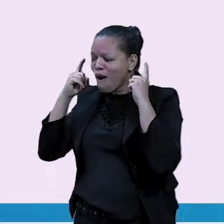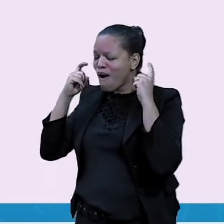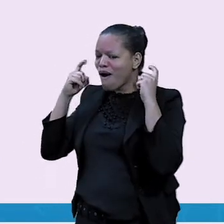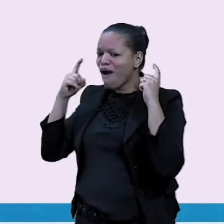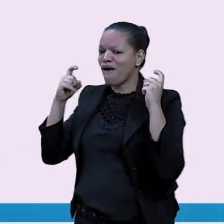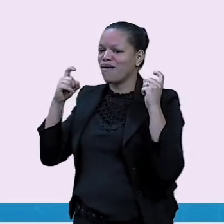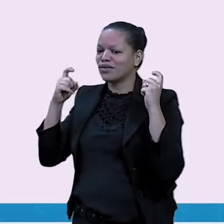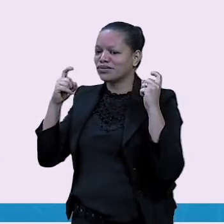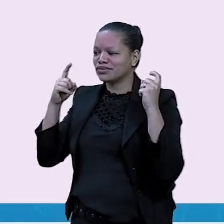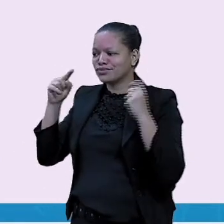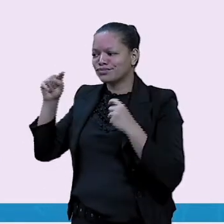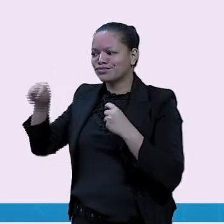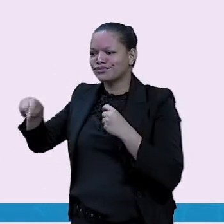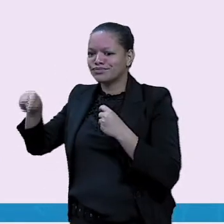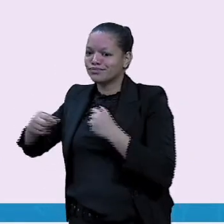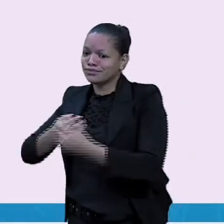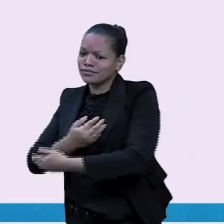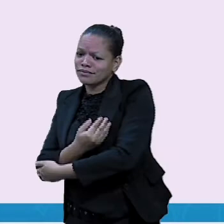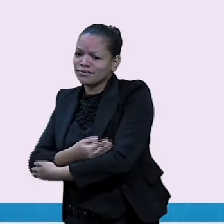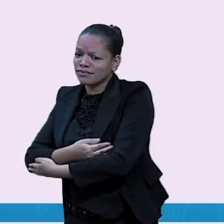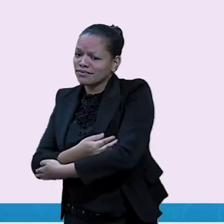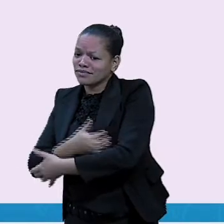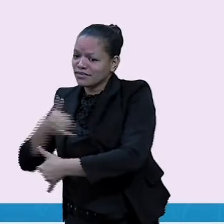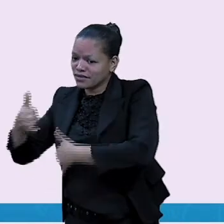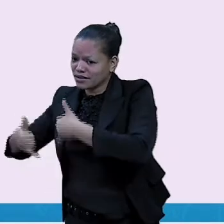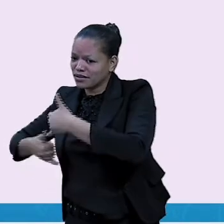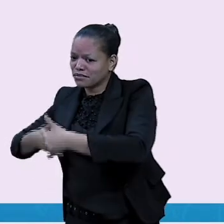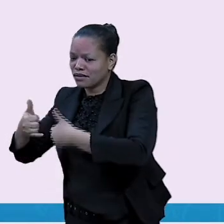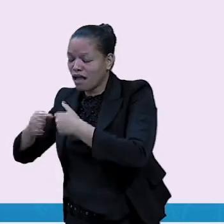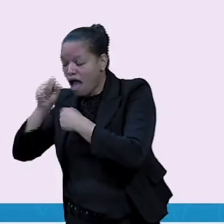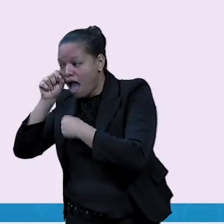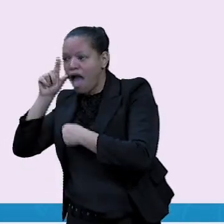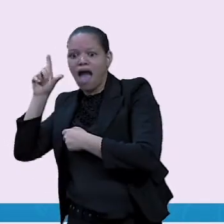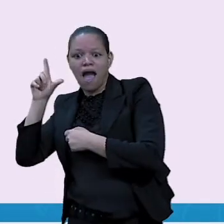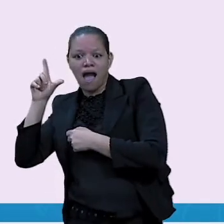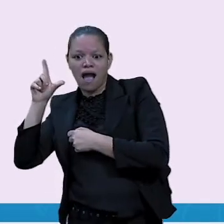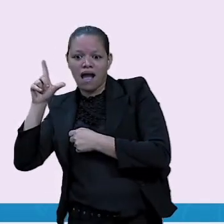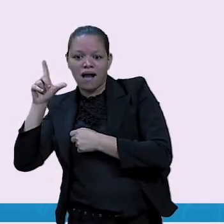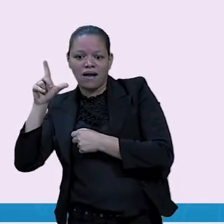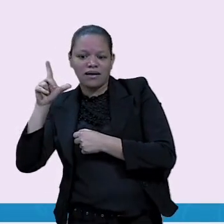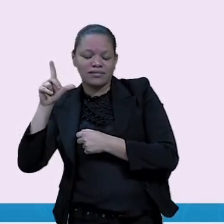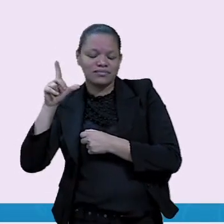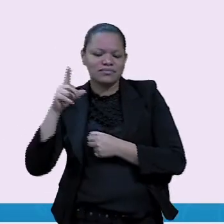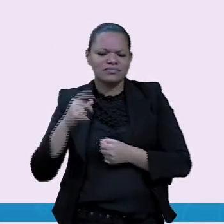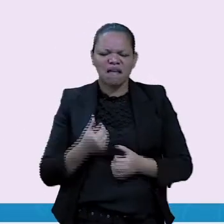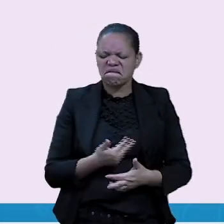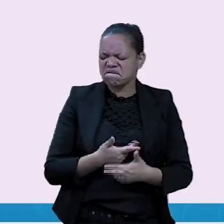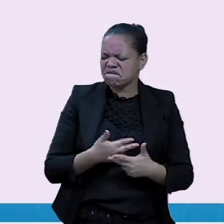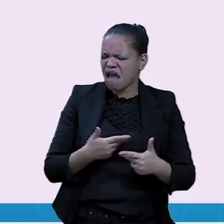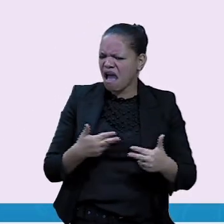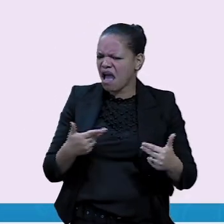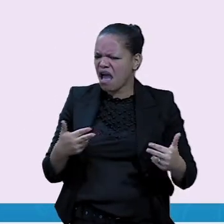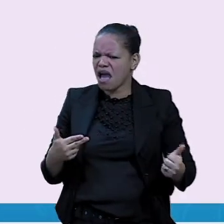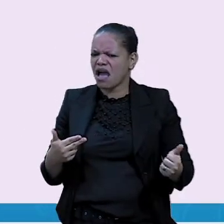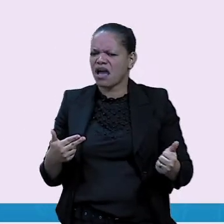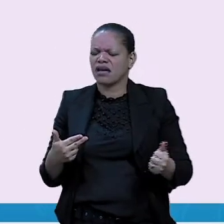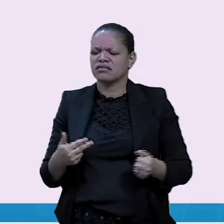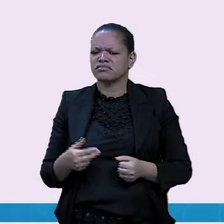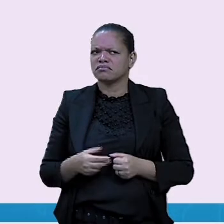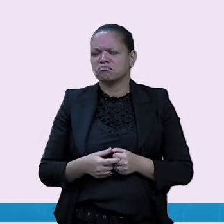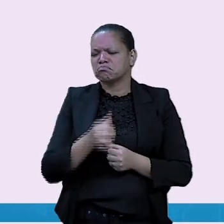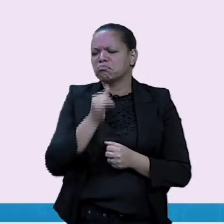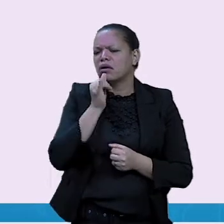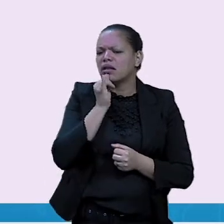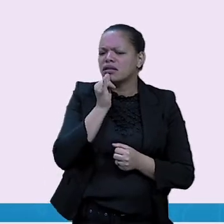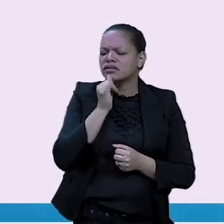para falar que a boneca chorou e acordou. Então, existem várias formas, a abelha,